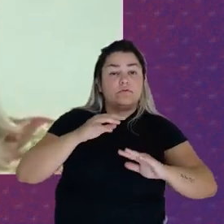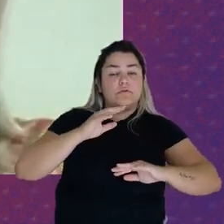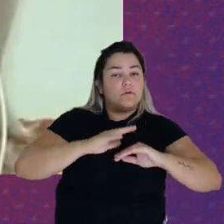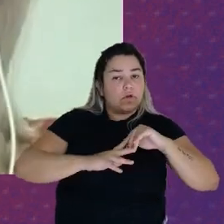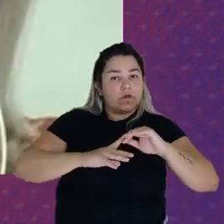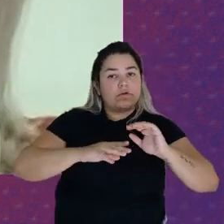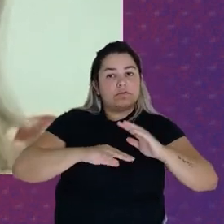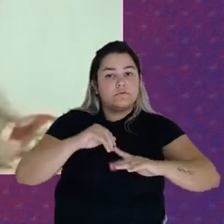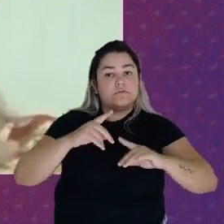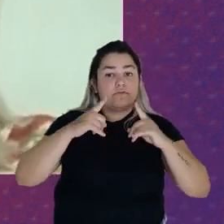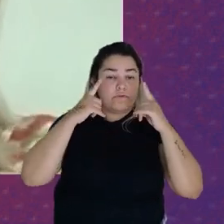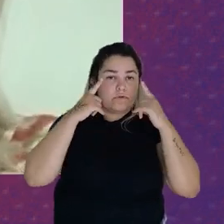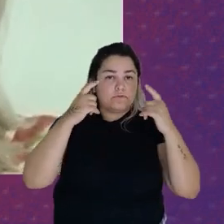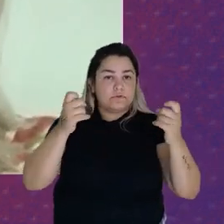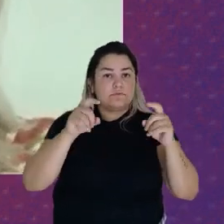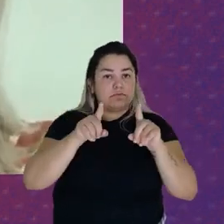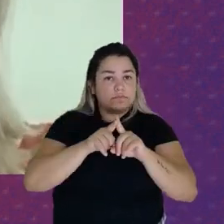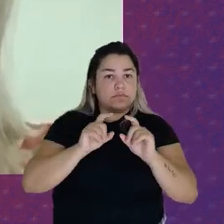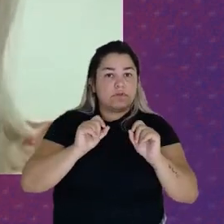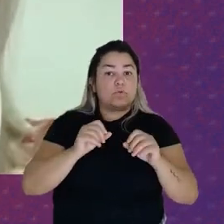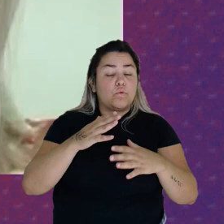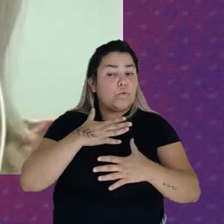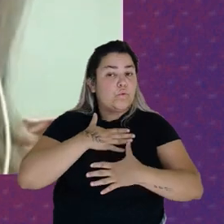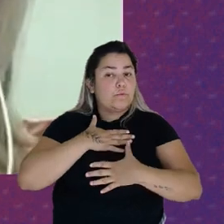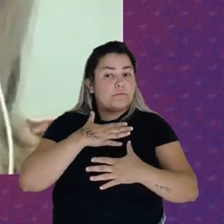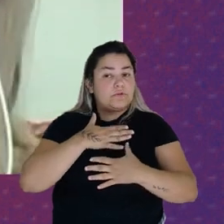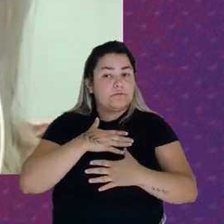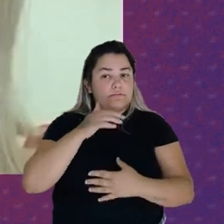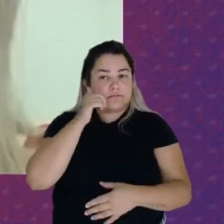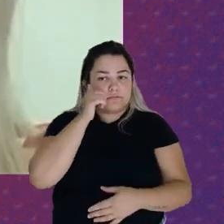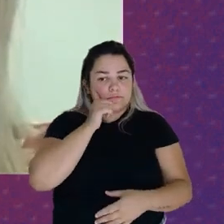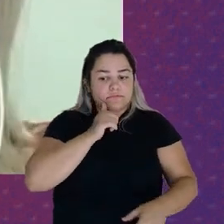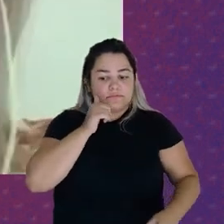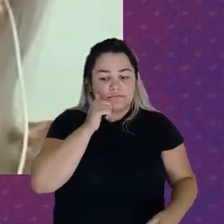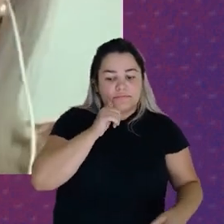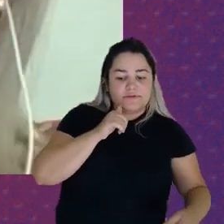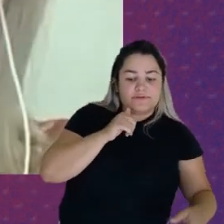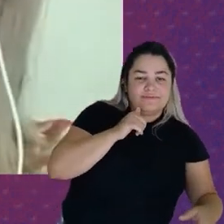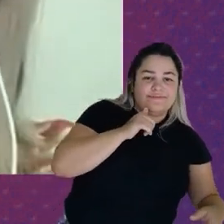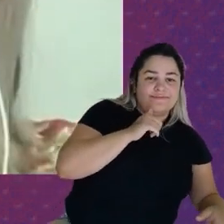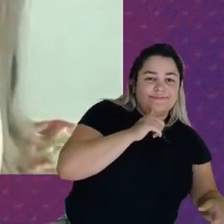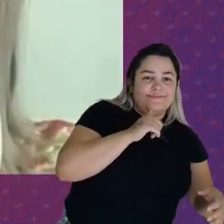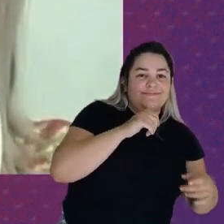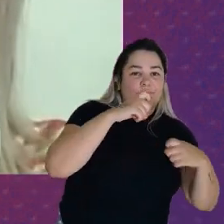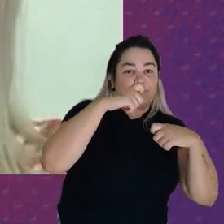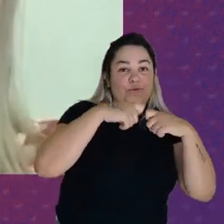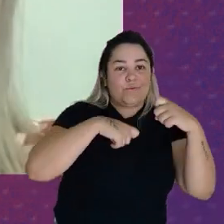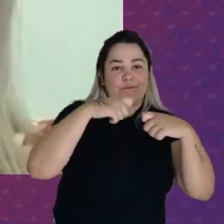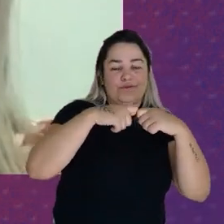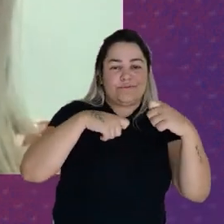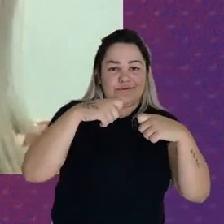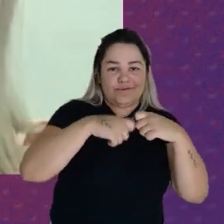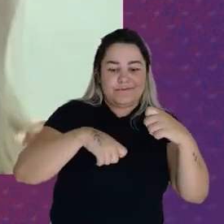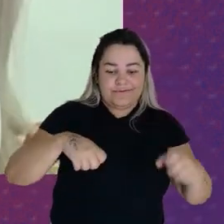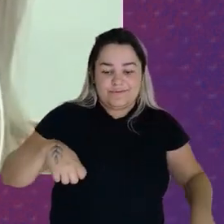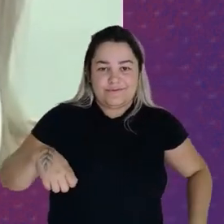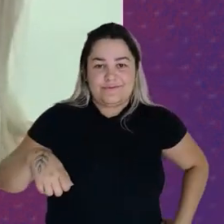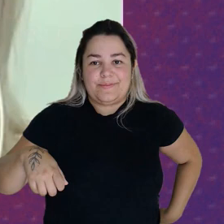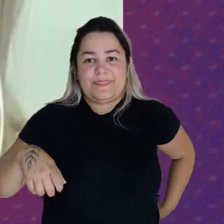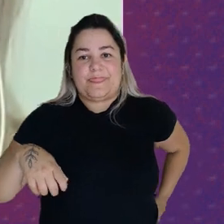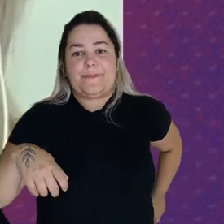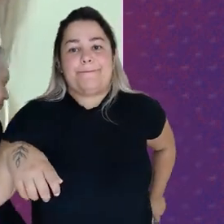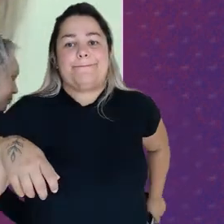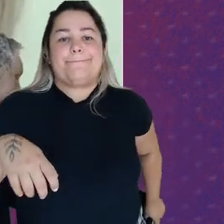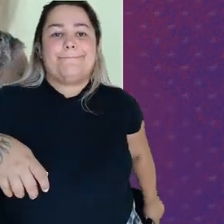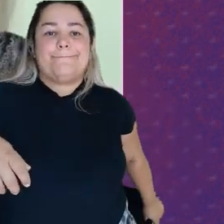ação que viole a integridade corporal da mulher, a violência sexual, qualquer conduta que faça a mulher participar